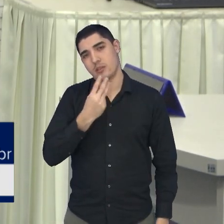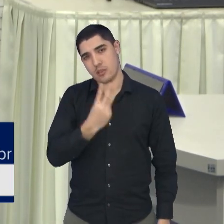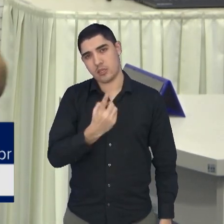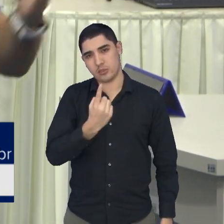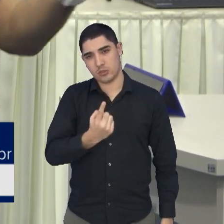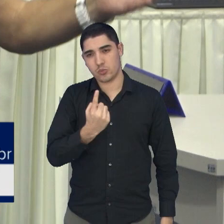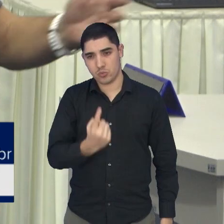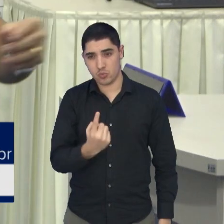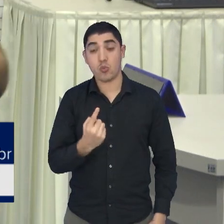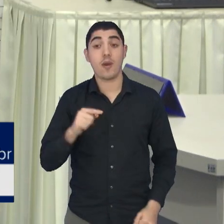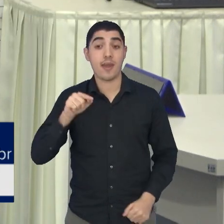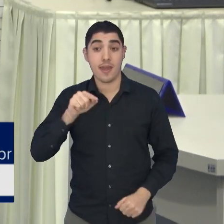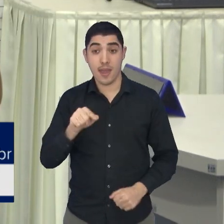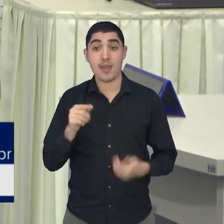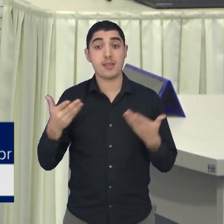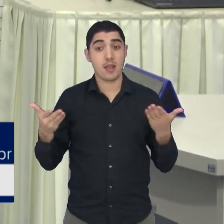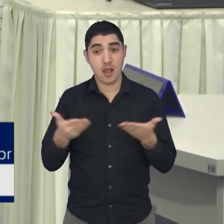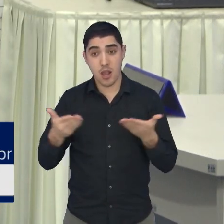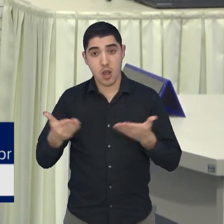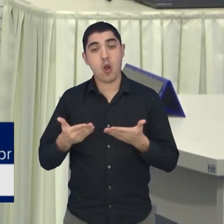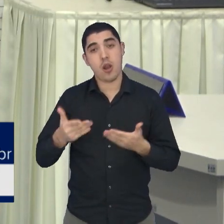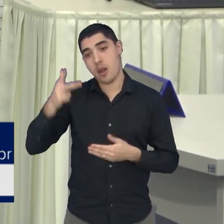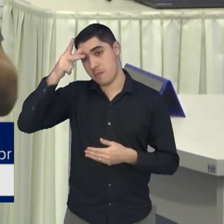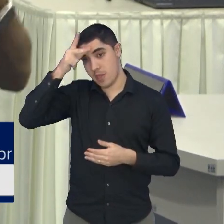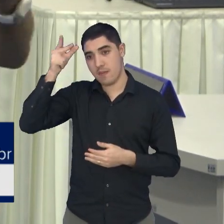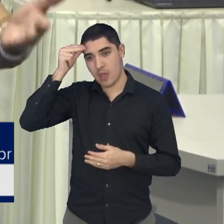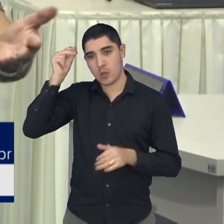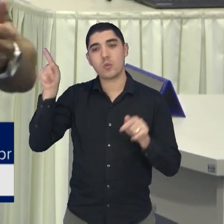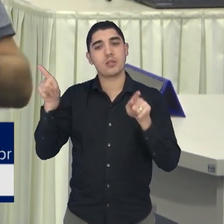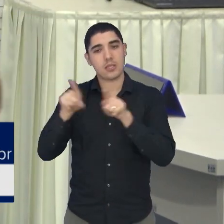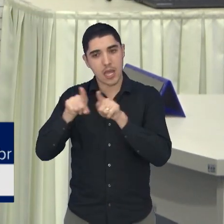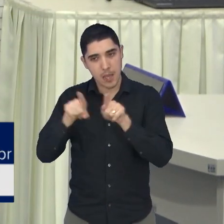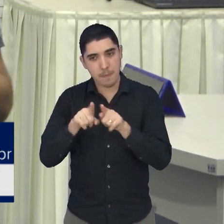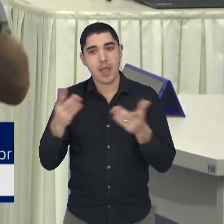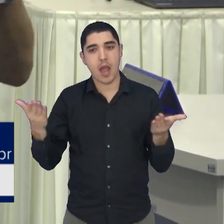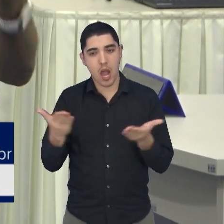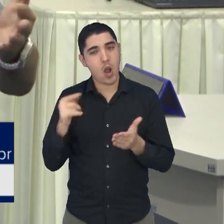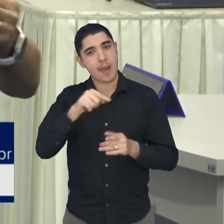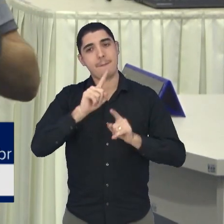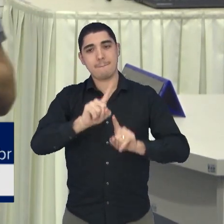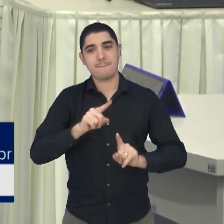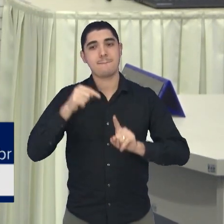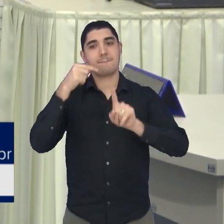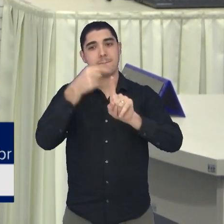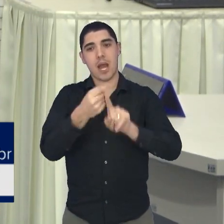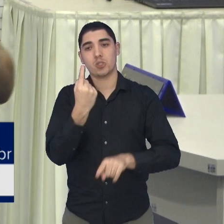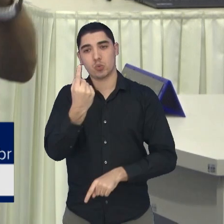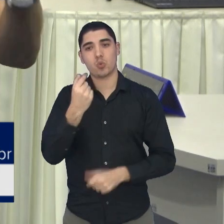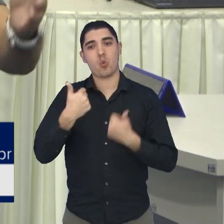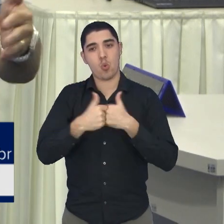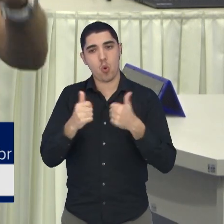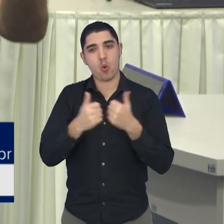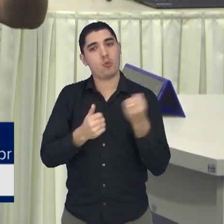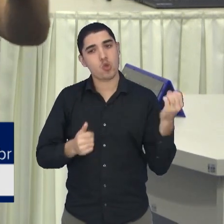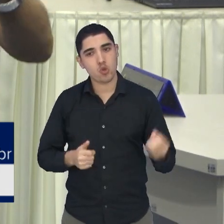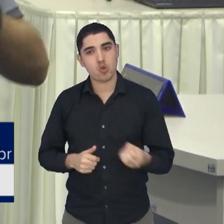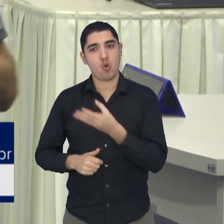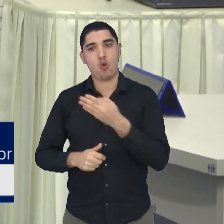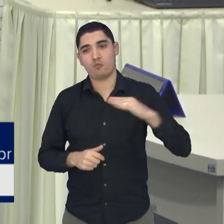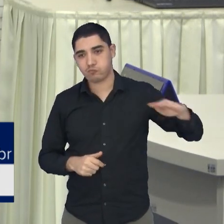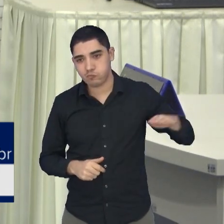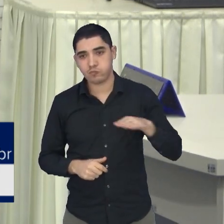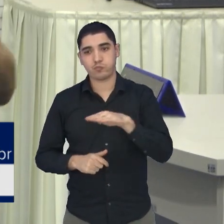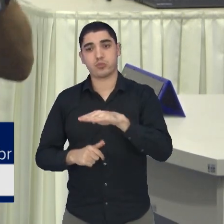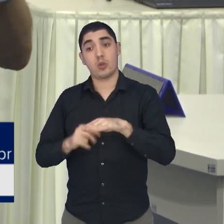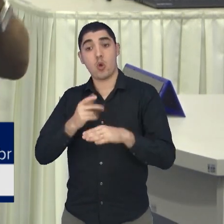aos moradores. E agora a prefeitura também está aumentando com mais um ônibus novinho essa linha. Na